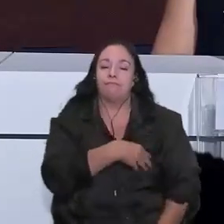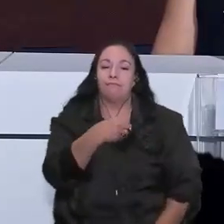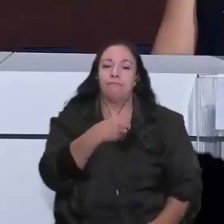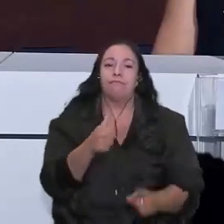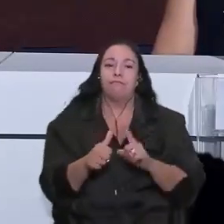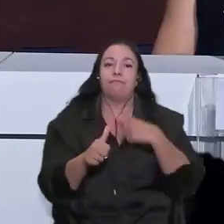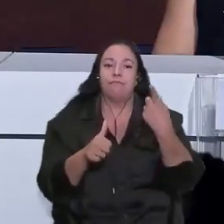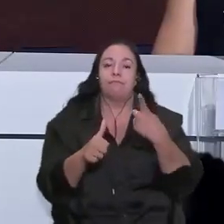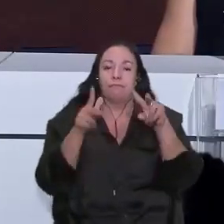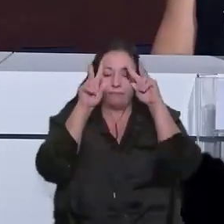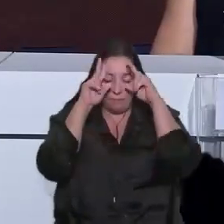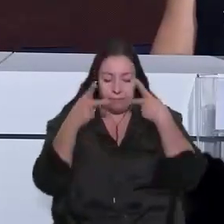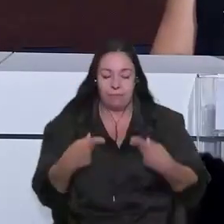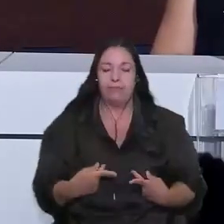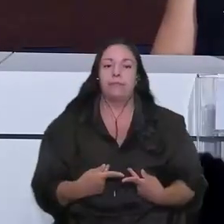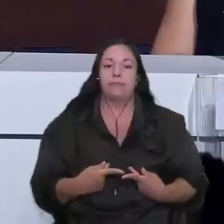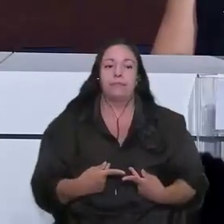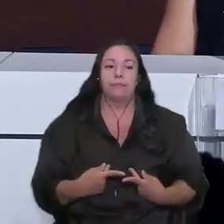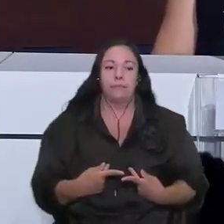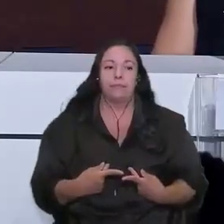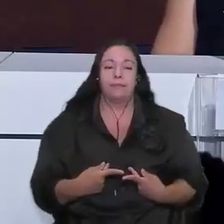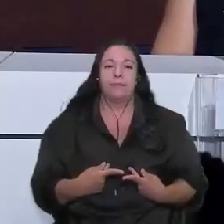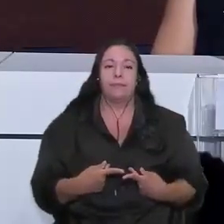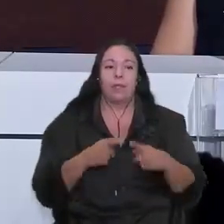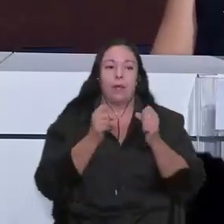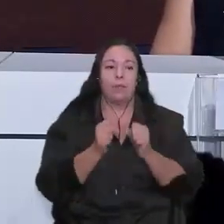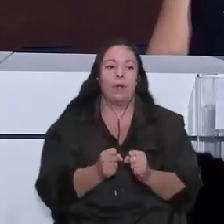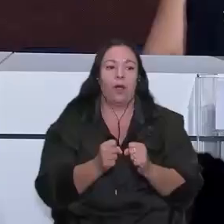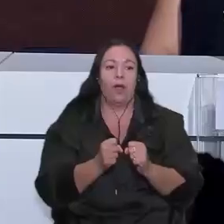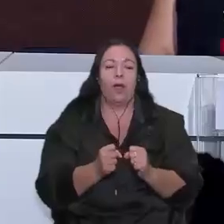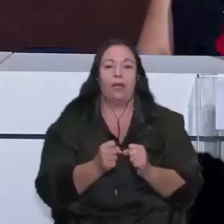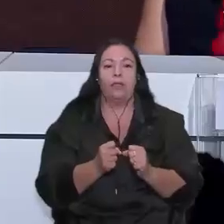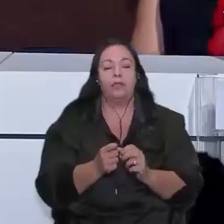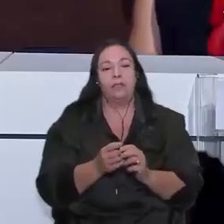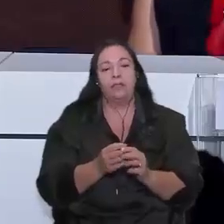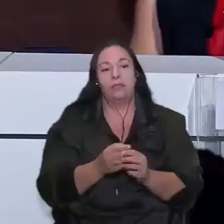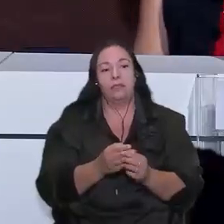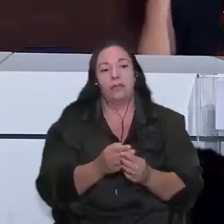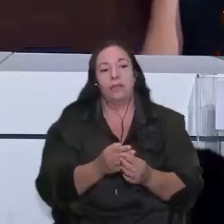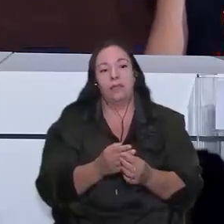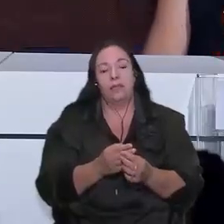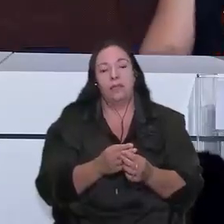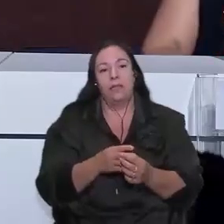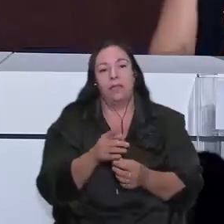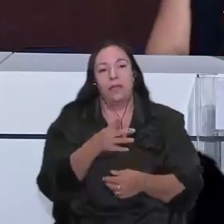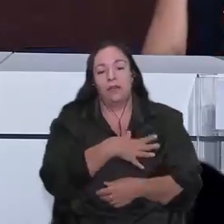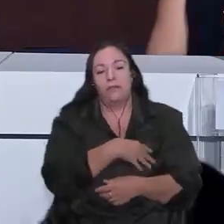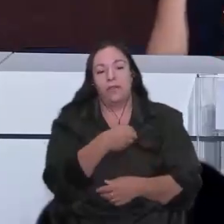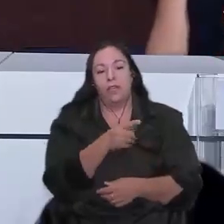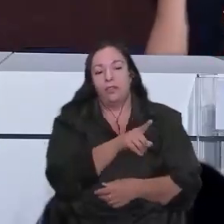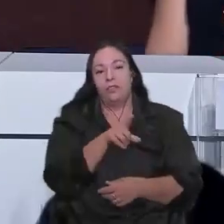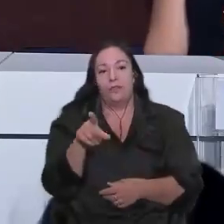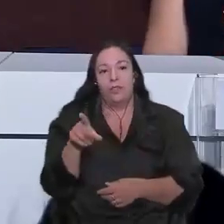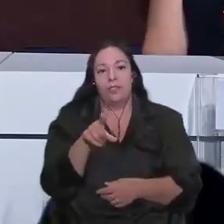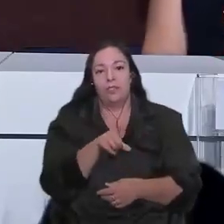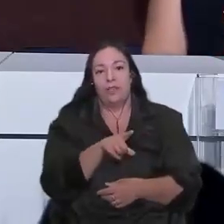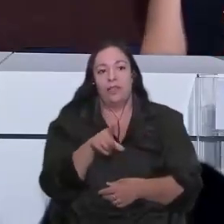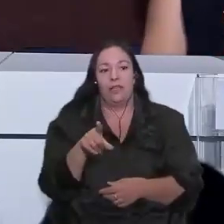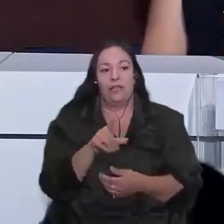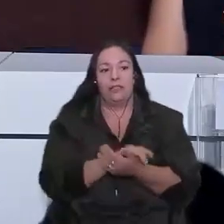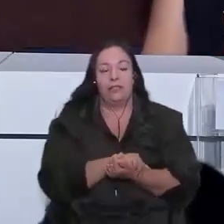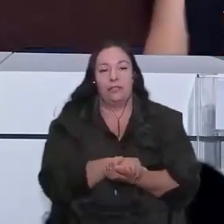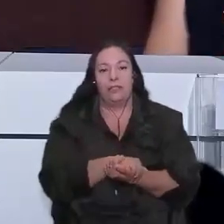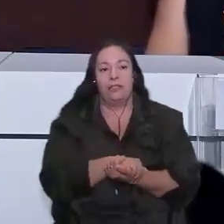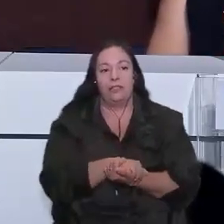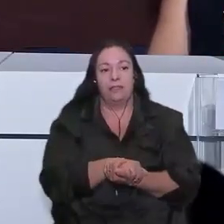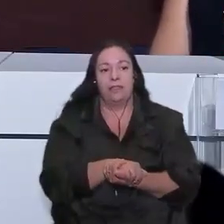humano. Talvez até já possa ser o filho de alguns de vocês, por isso já aligeira um bocadinho a coisa e melhora a festa